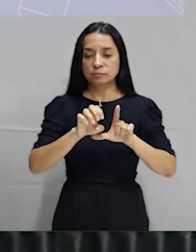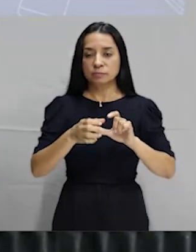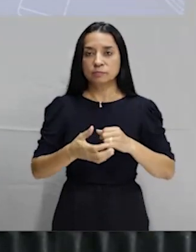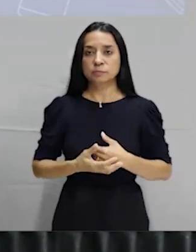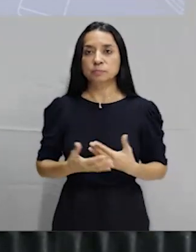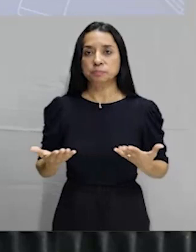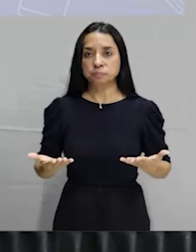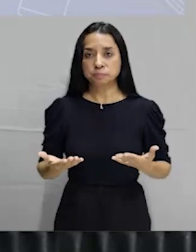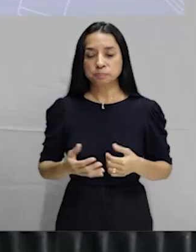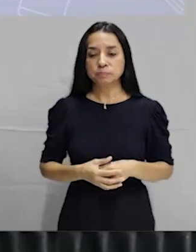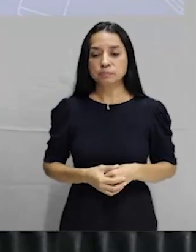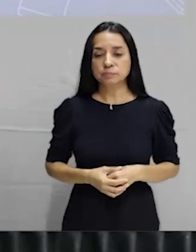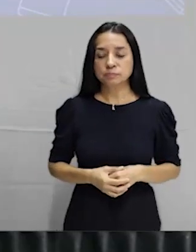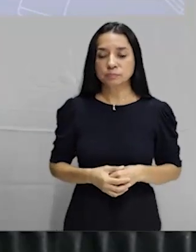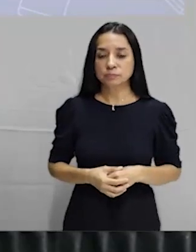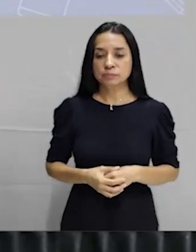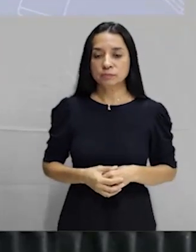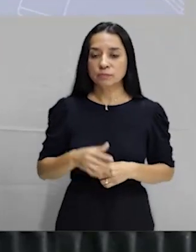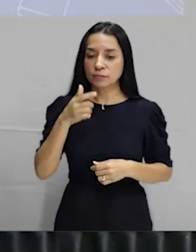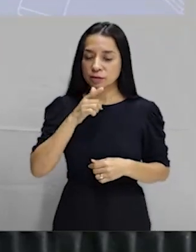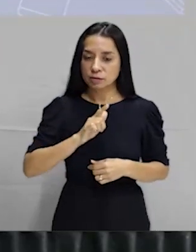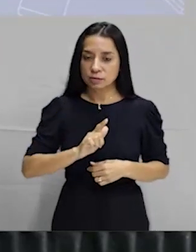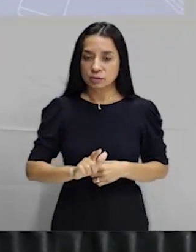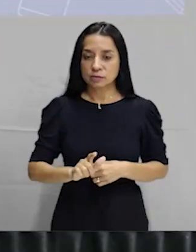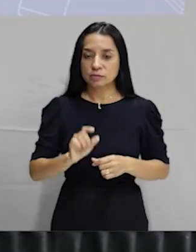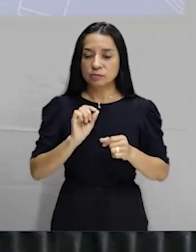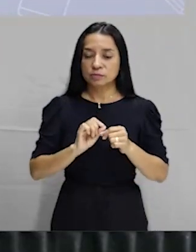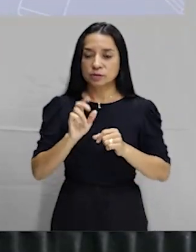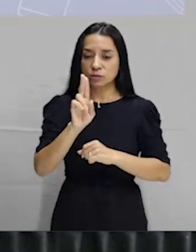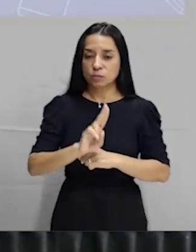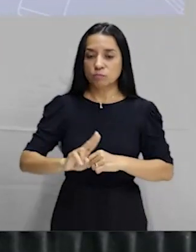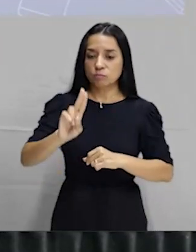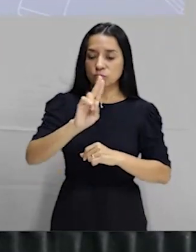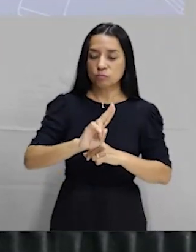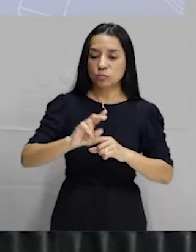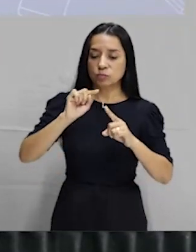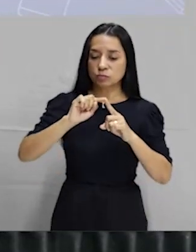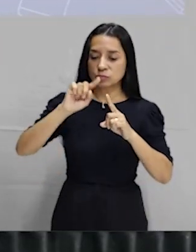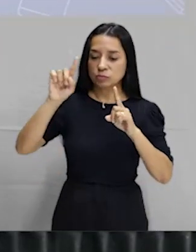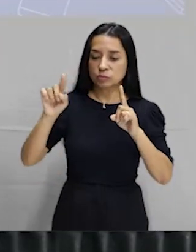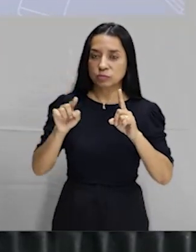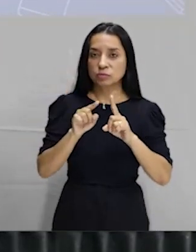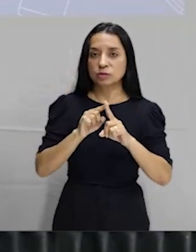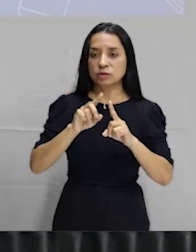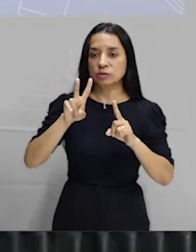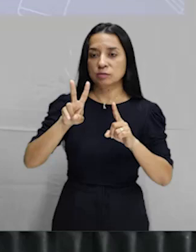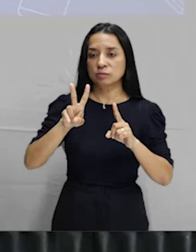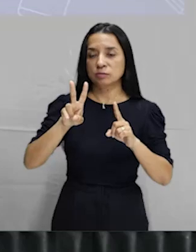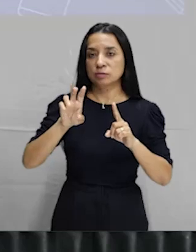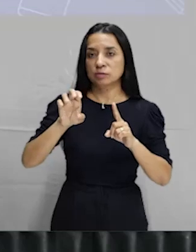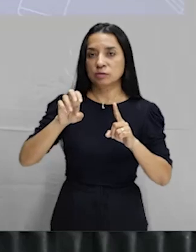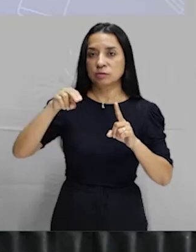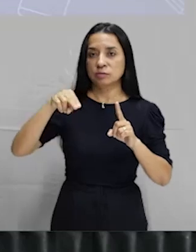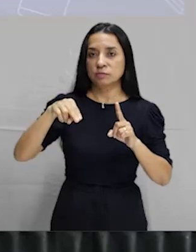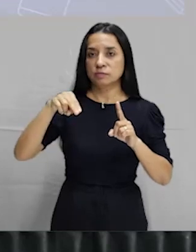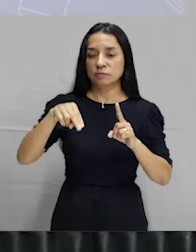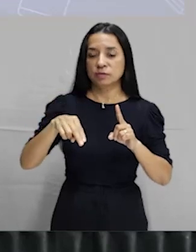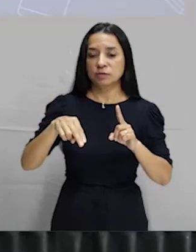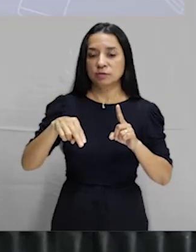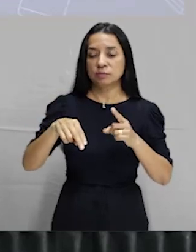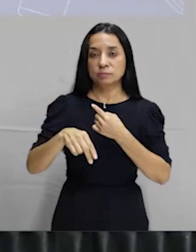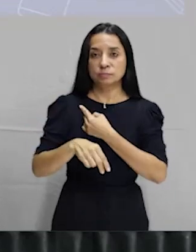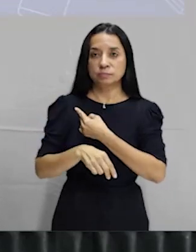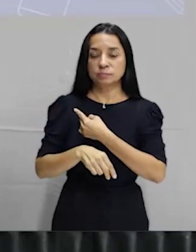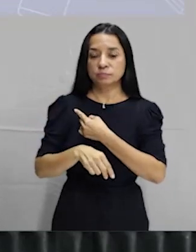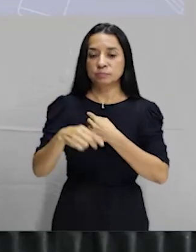228%. Gente, mais uma vez, vamos fazer o uso do diagrama de Venn, tá? E neste diagrama, veja que